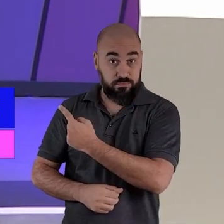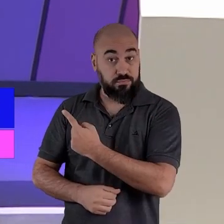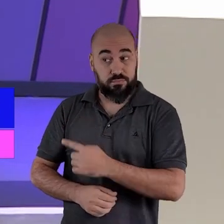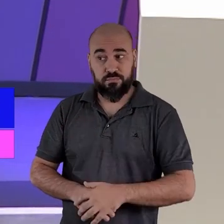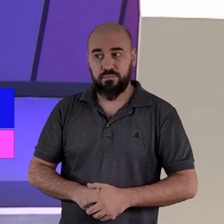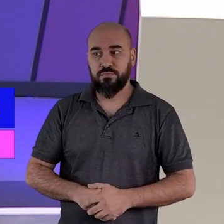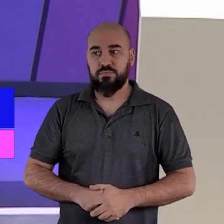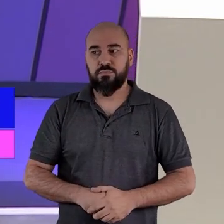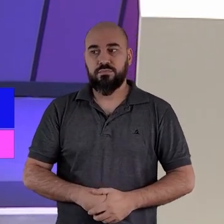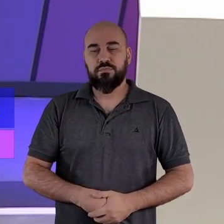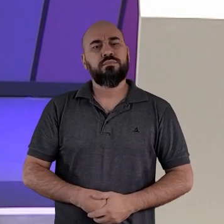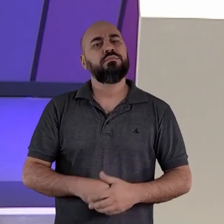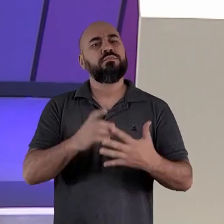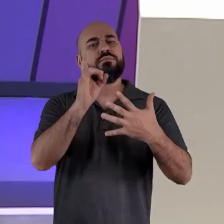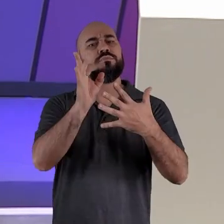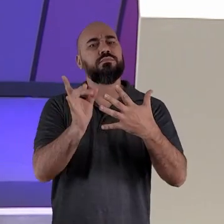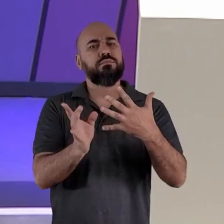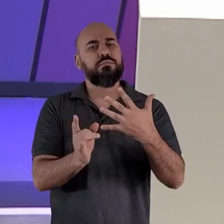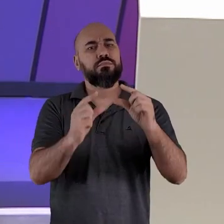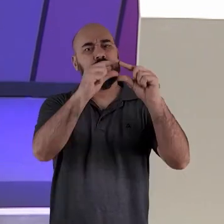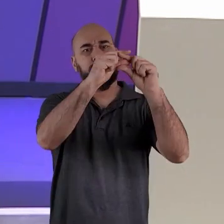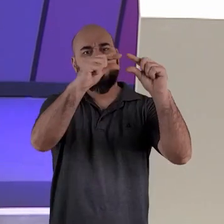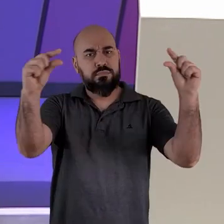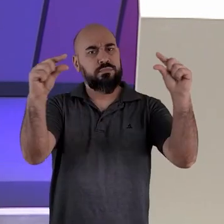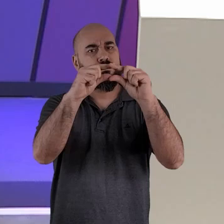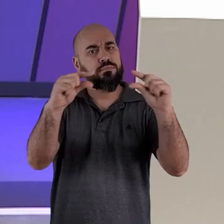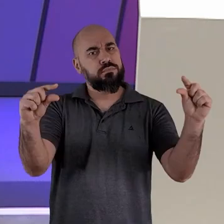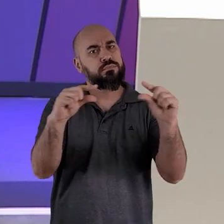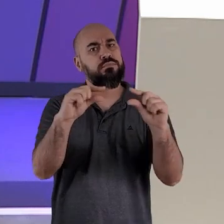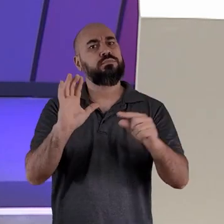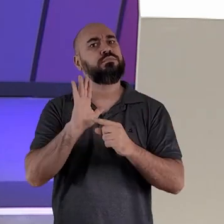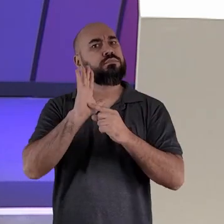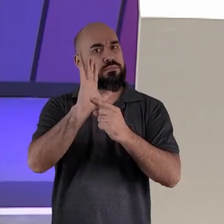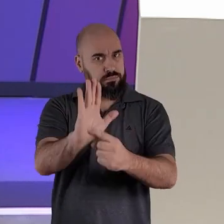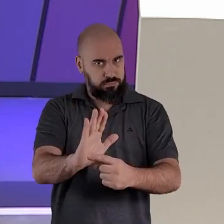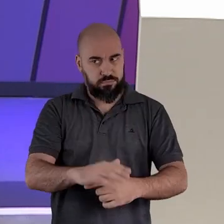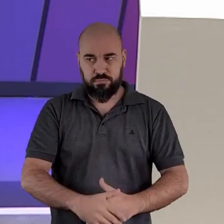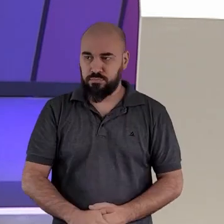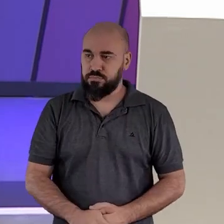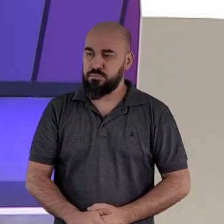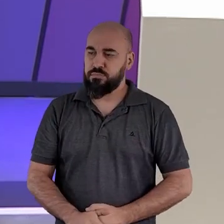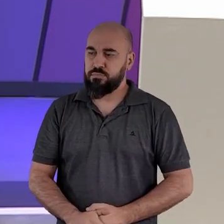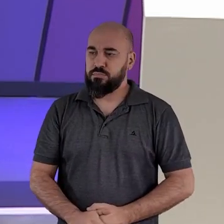para alguns desses detalhes que este gráfico vai nos apresentar.